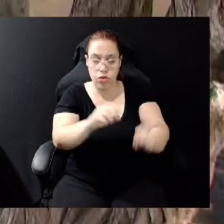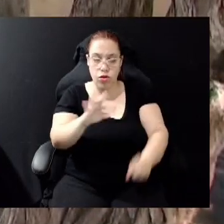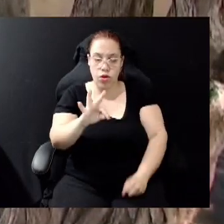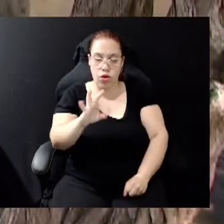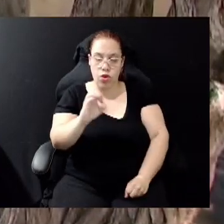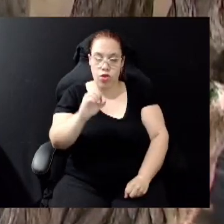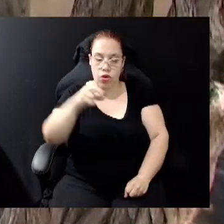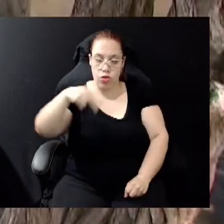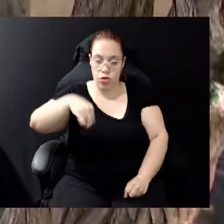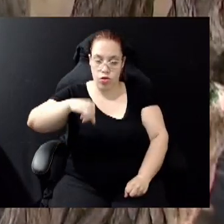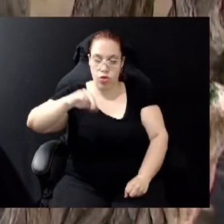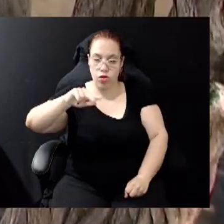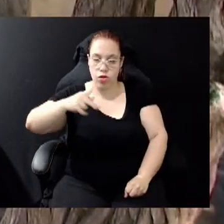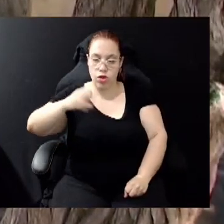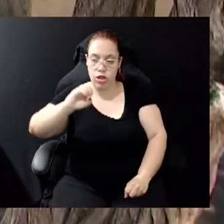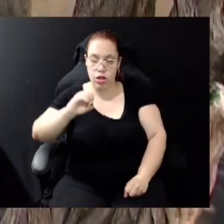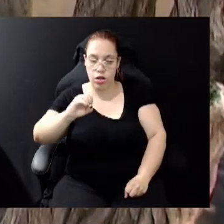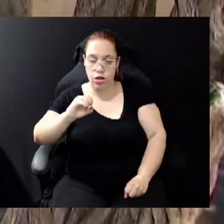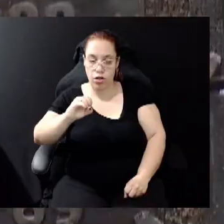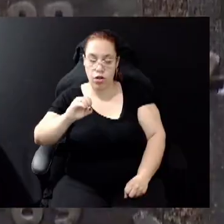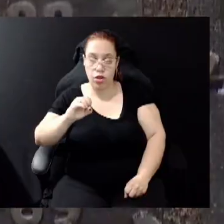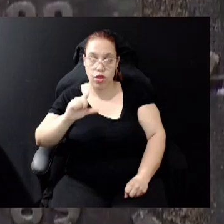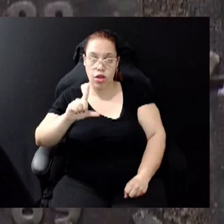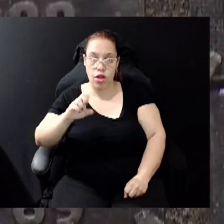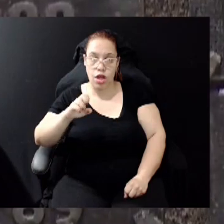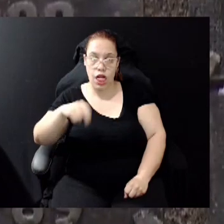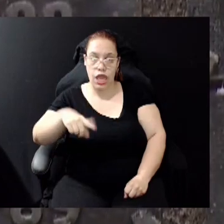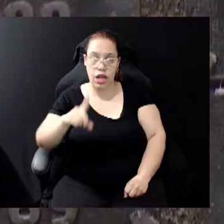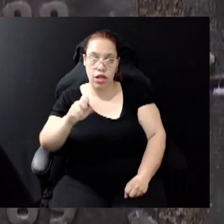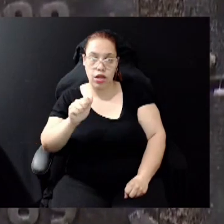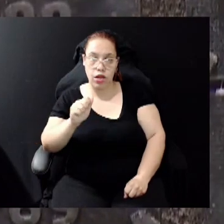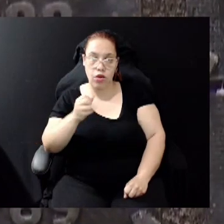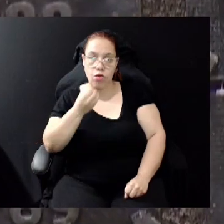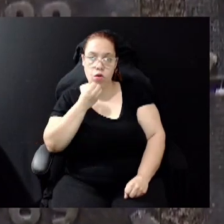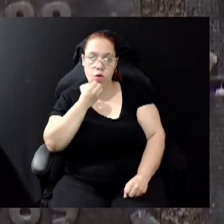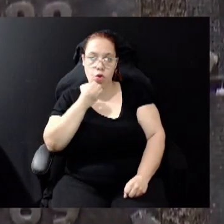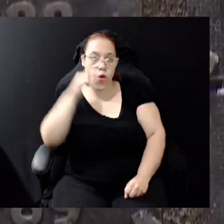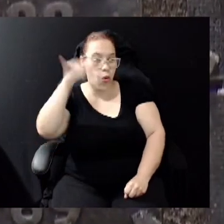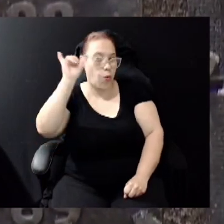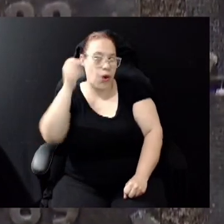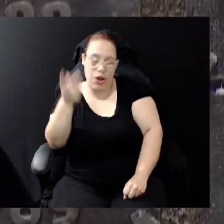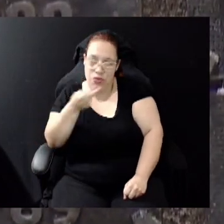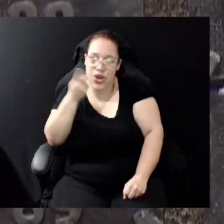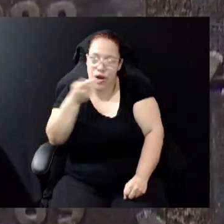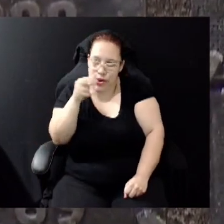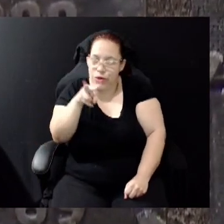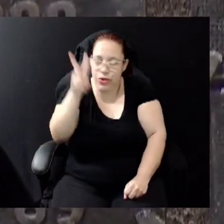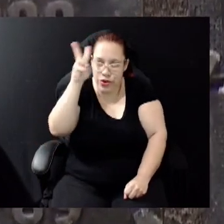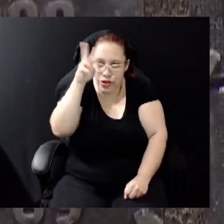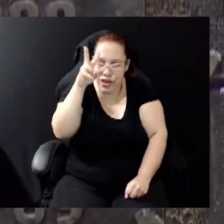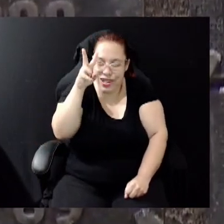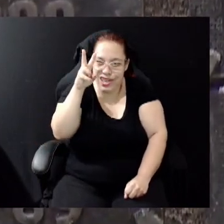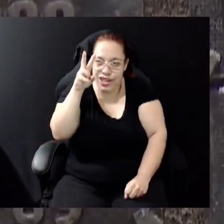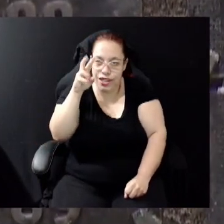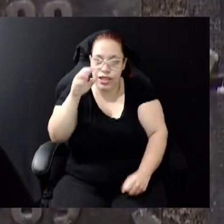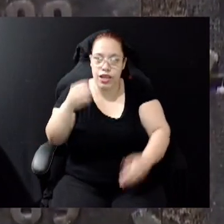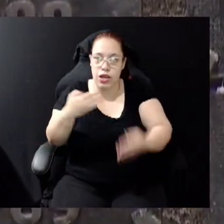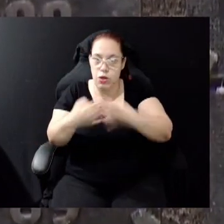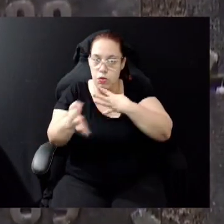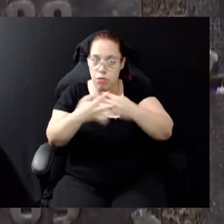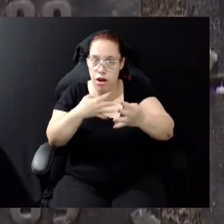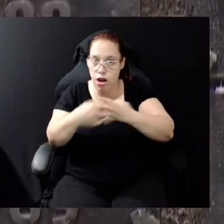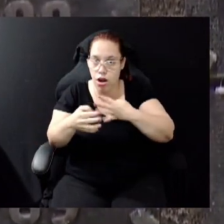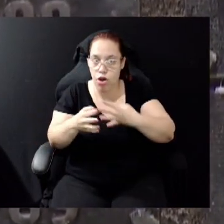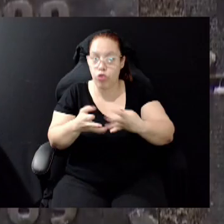mais visitados, e a lenda, né, do Boi Falô, da história dele, que era escravo de Barão Geraldo de Resende. Então tem